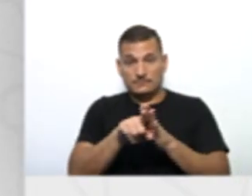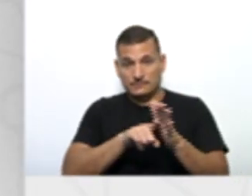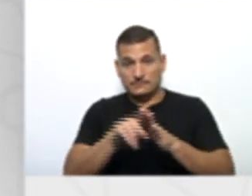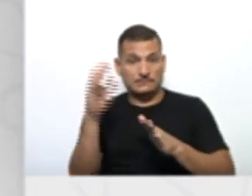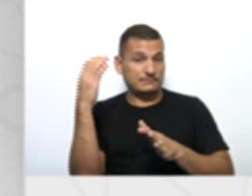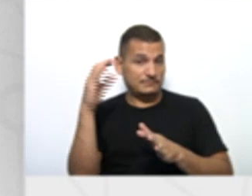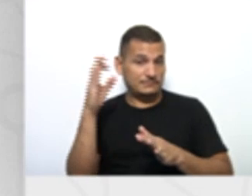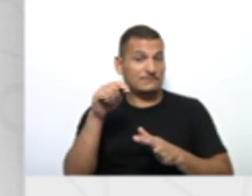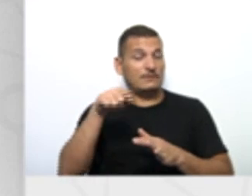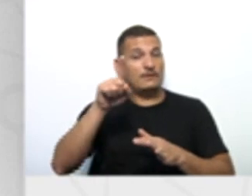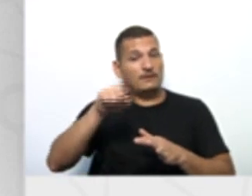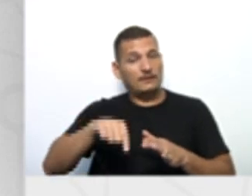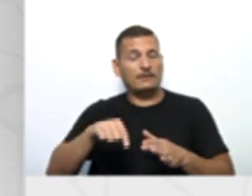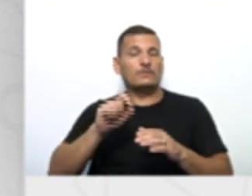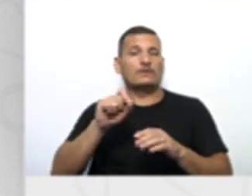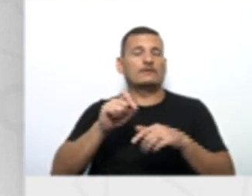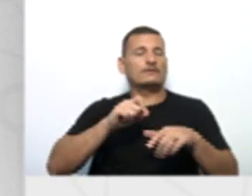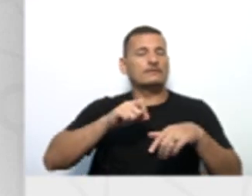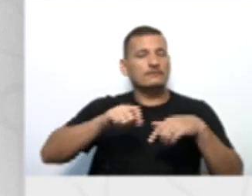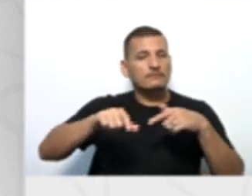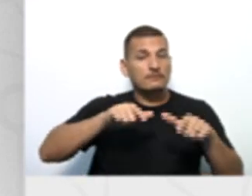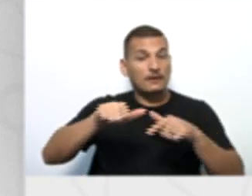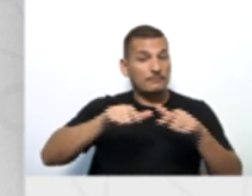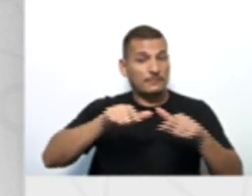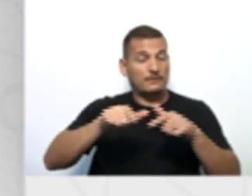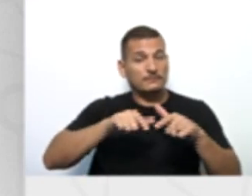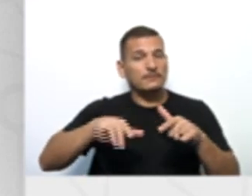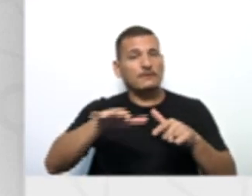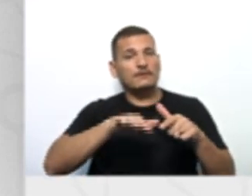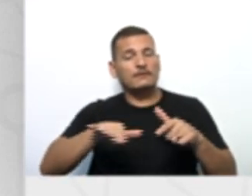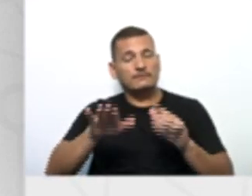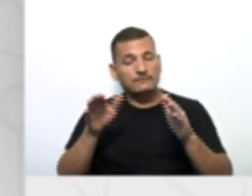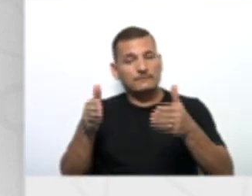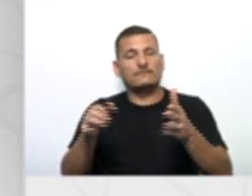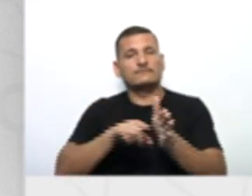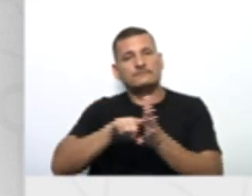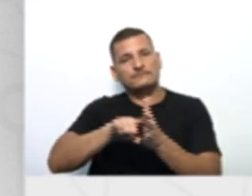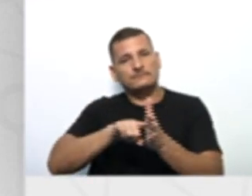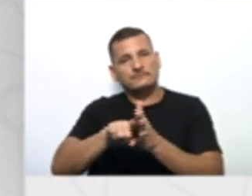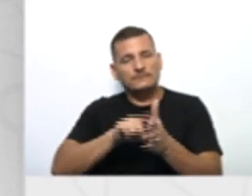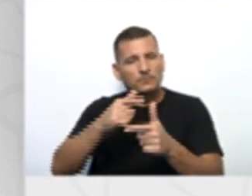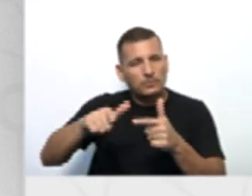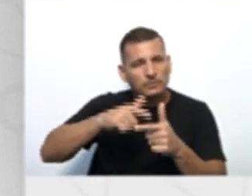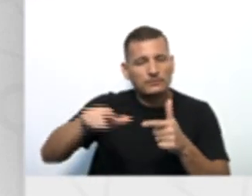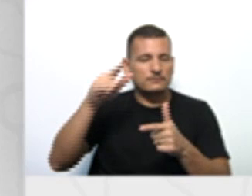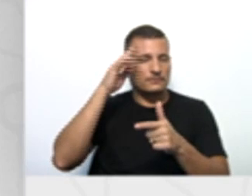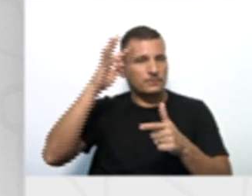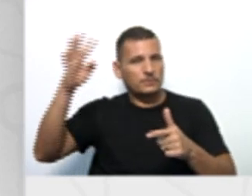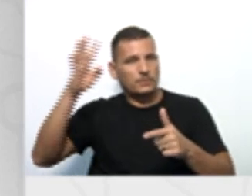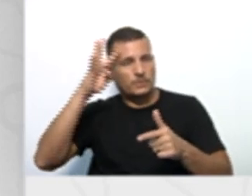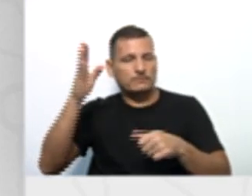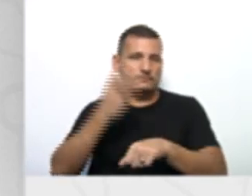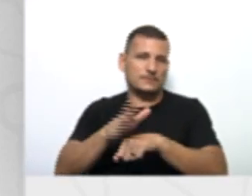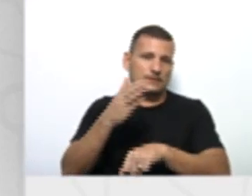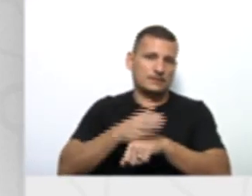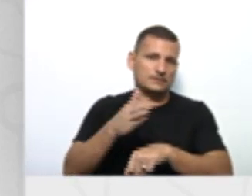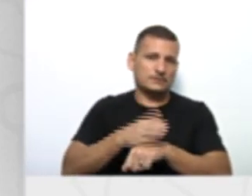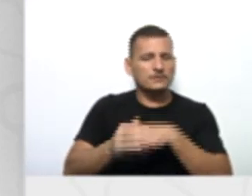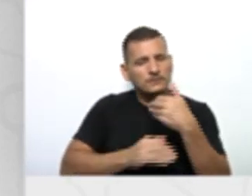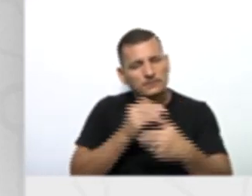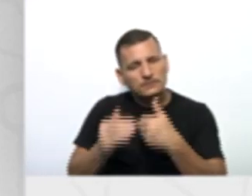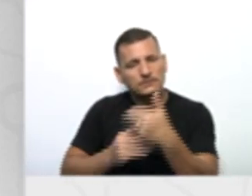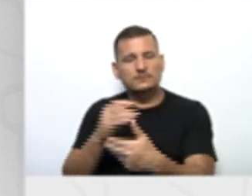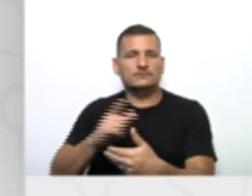uma pesquisa, uma atividade voltada para a investigação de problemas teóricos e práticas por meio do emprego de